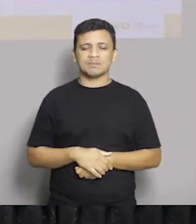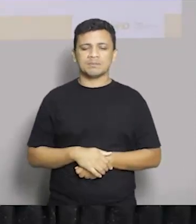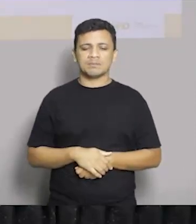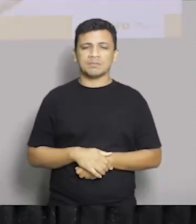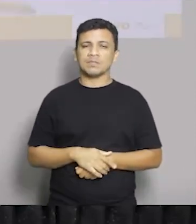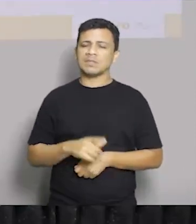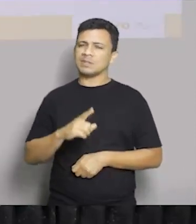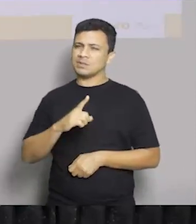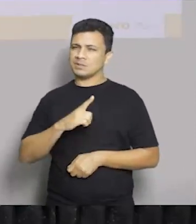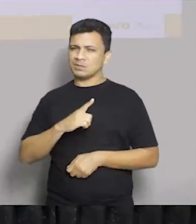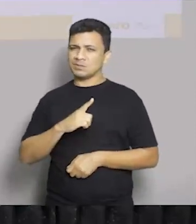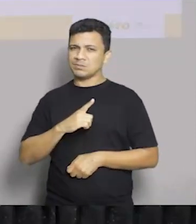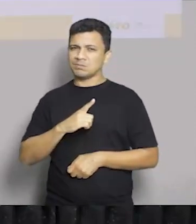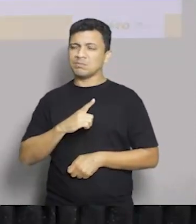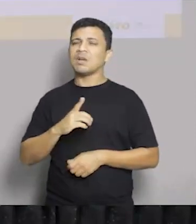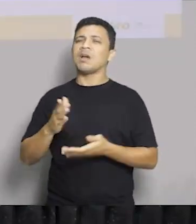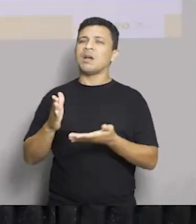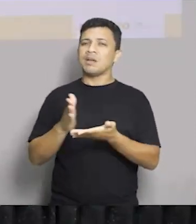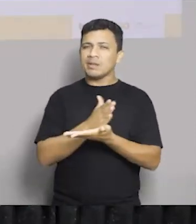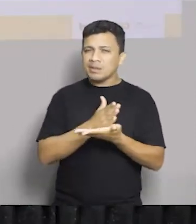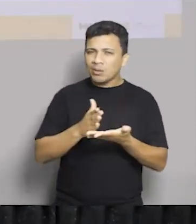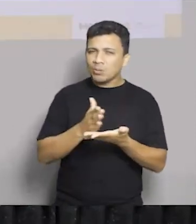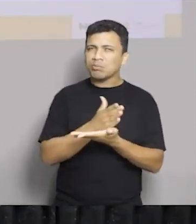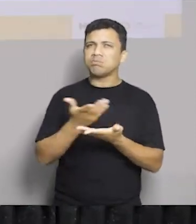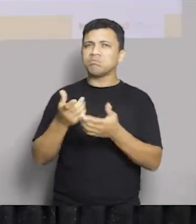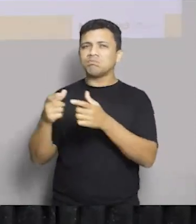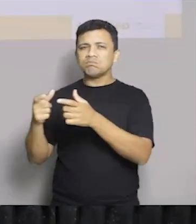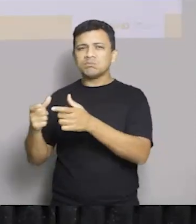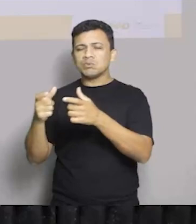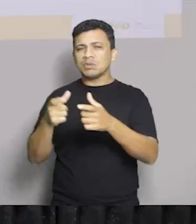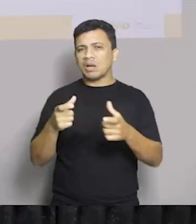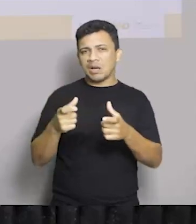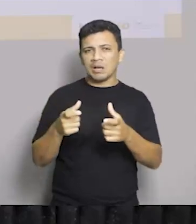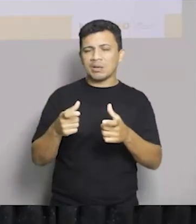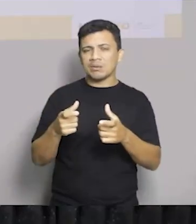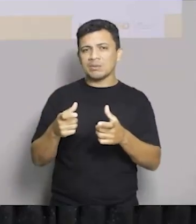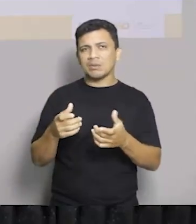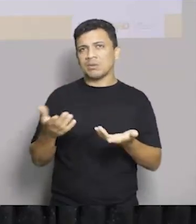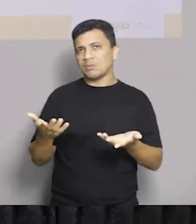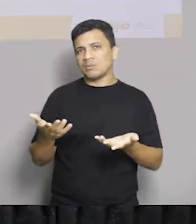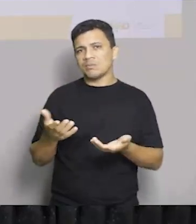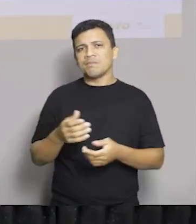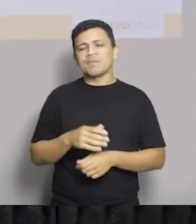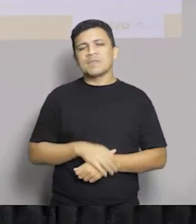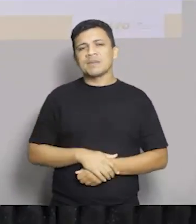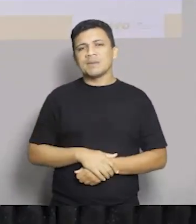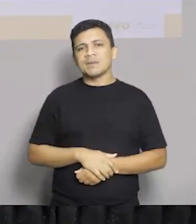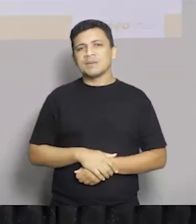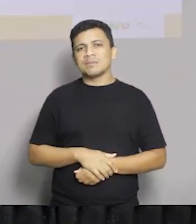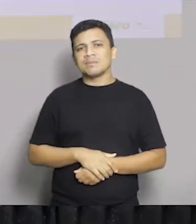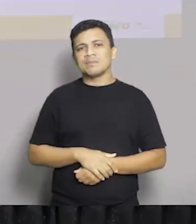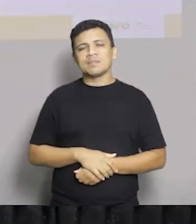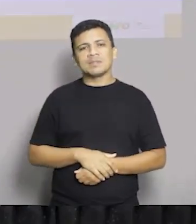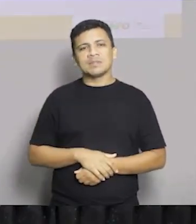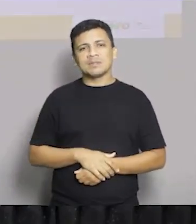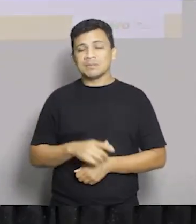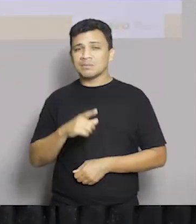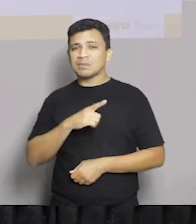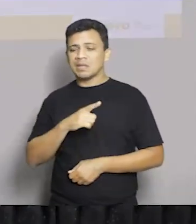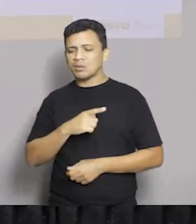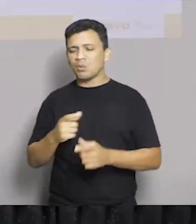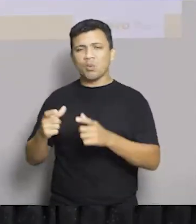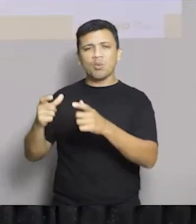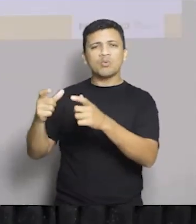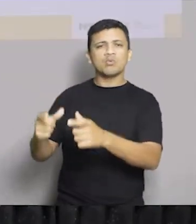existe em algum lugar é ou né uma localização um local